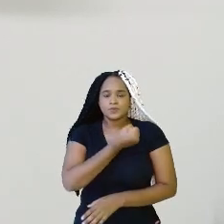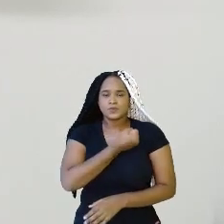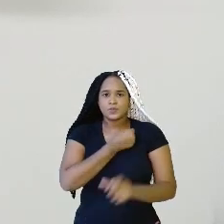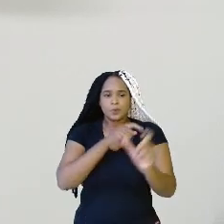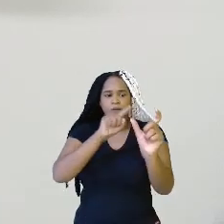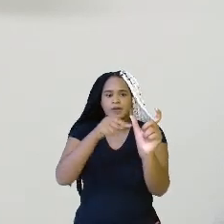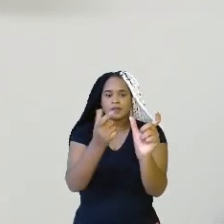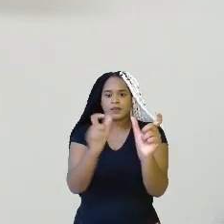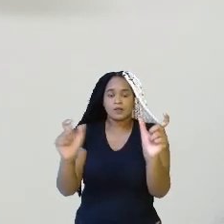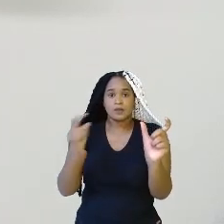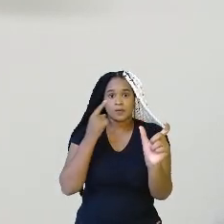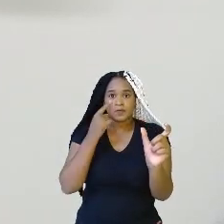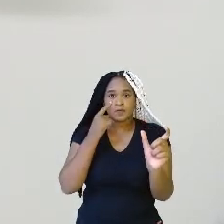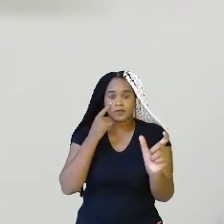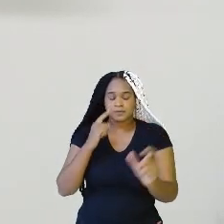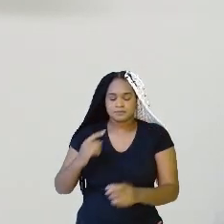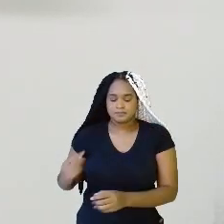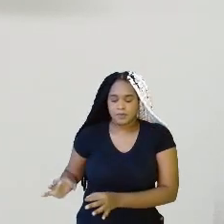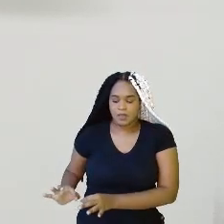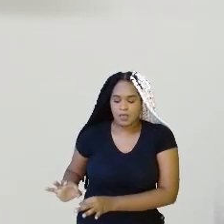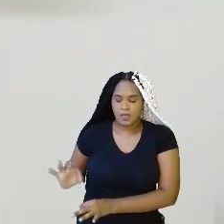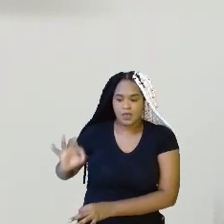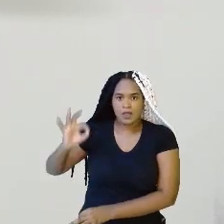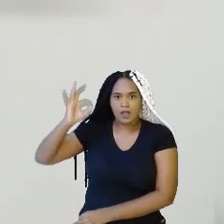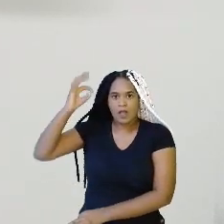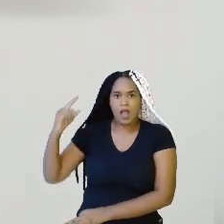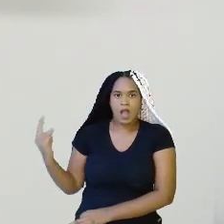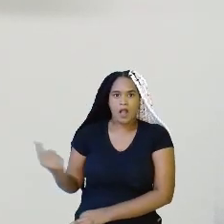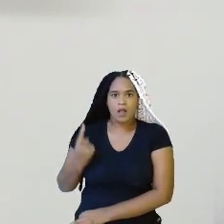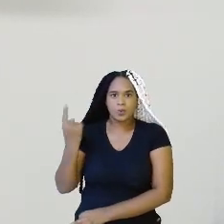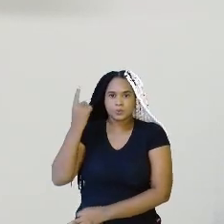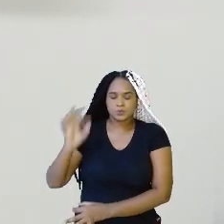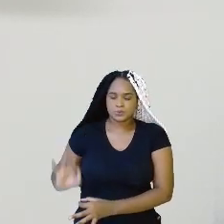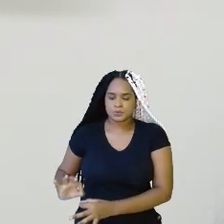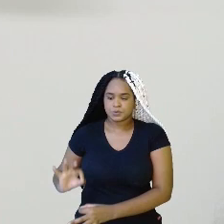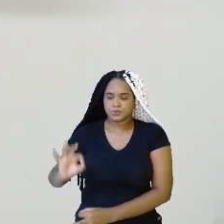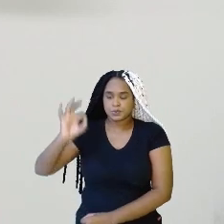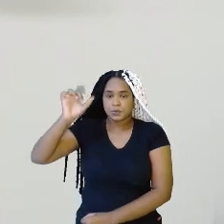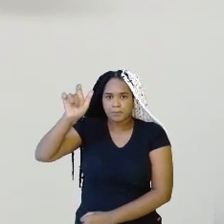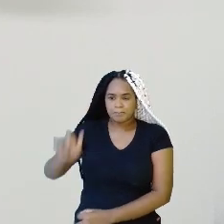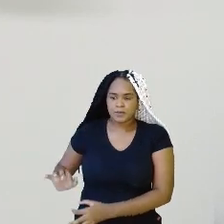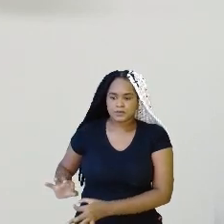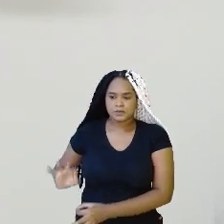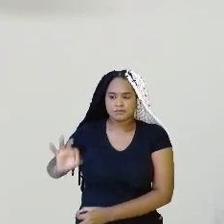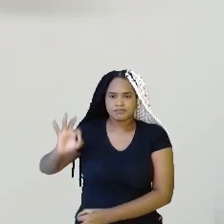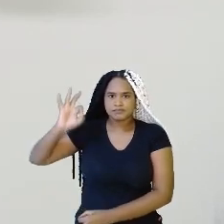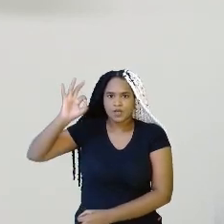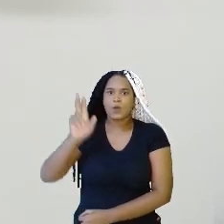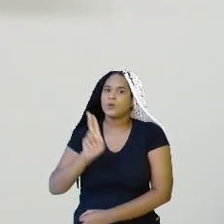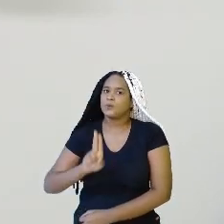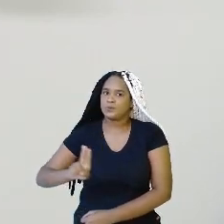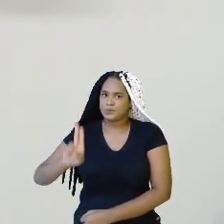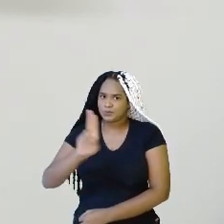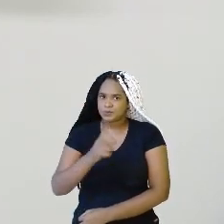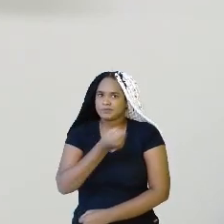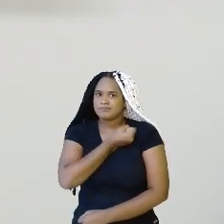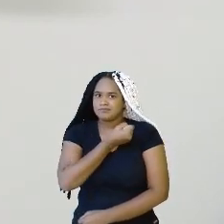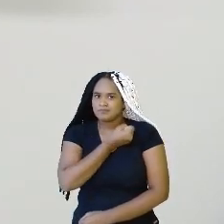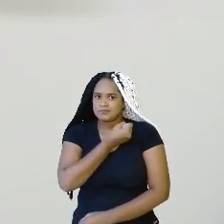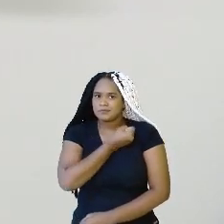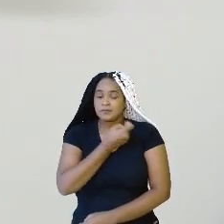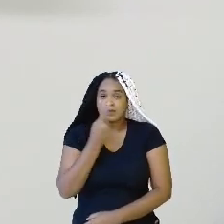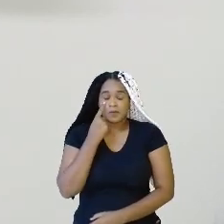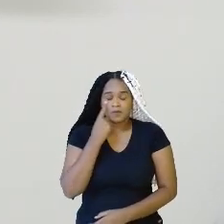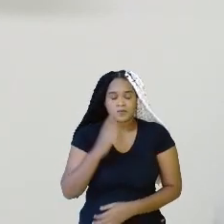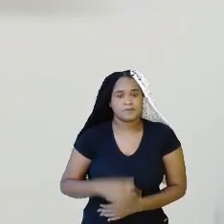das pessoas. É outro momento que os números decimais são muito utilizados. Dificilmente uma pessoa vai